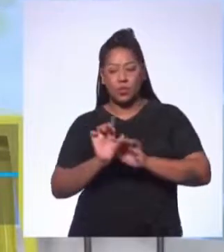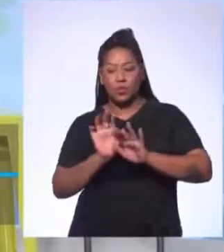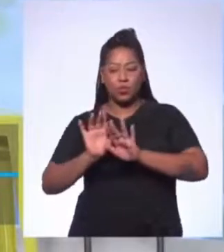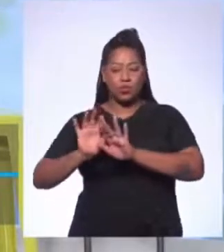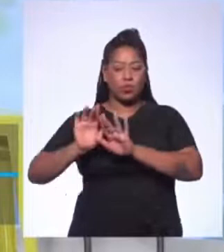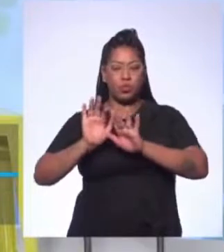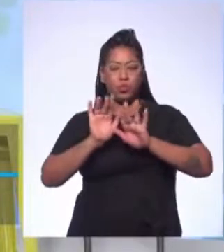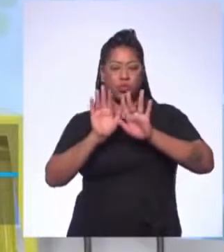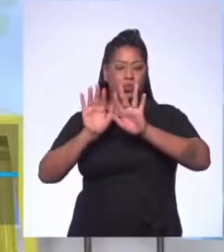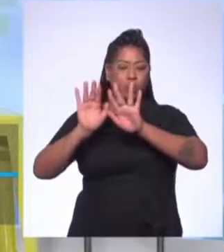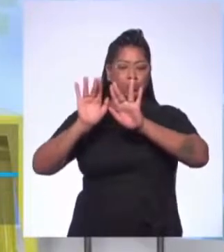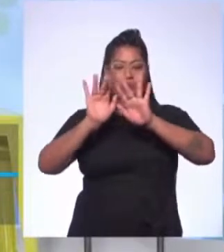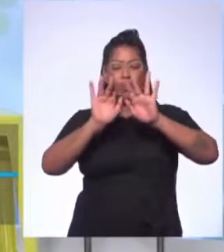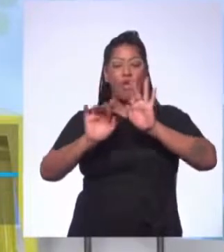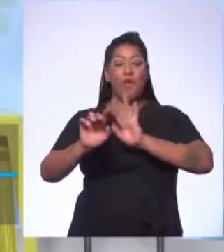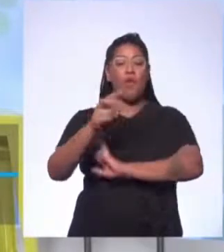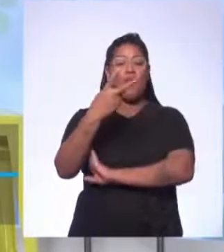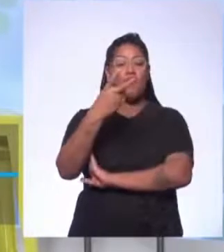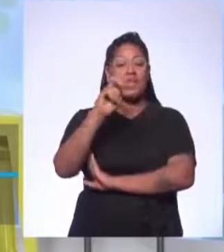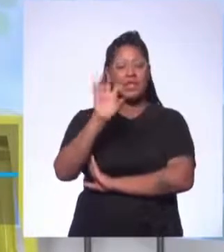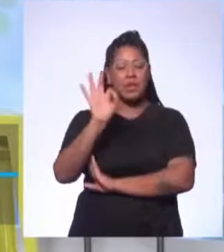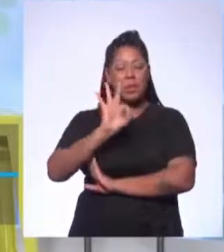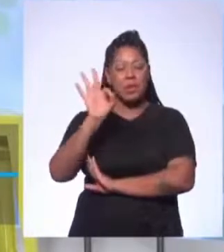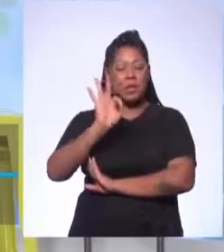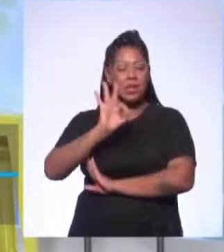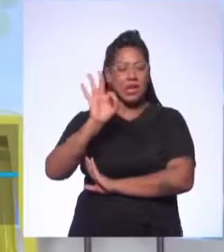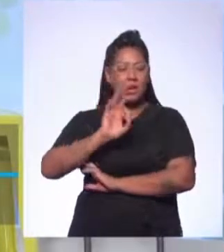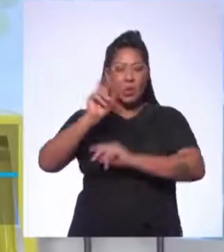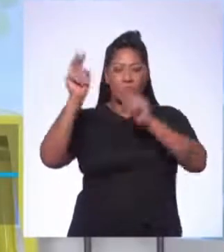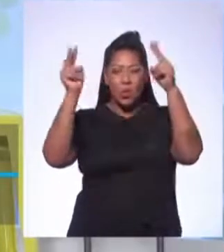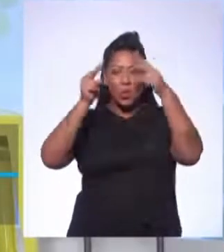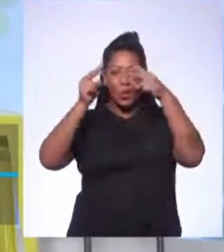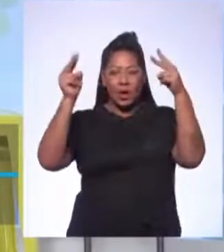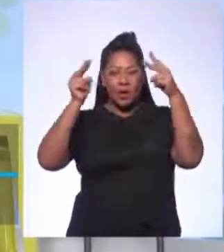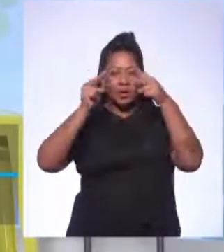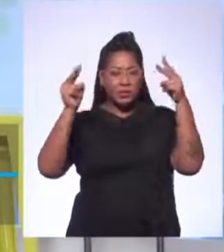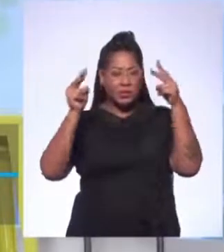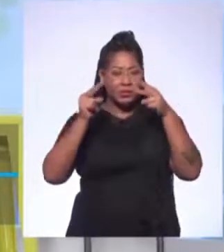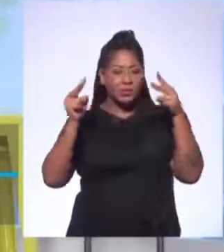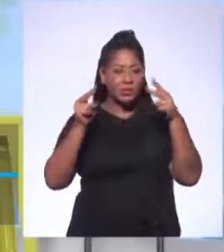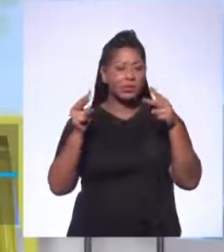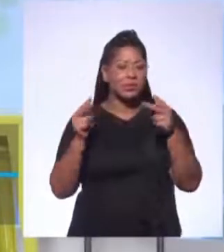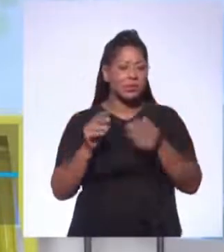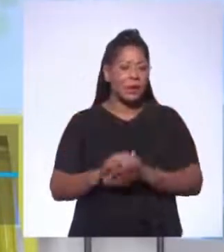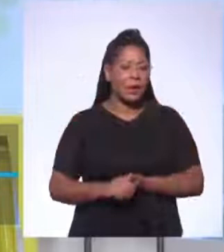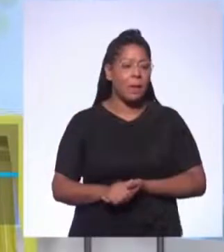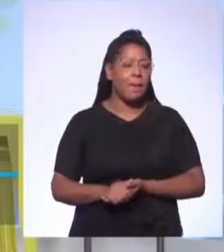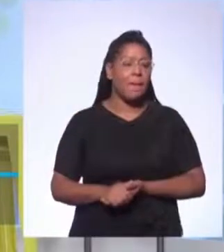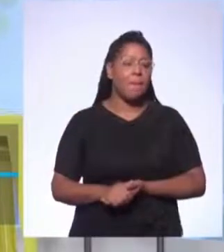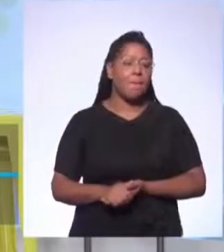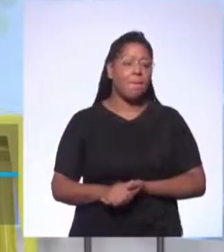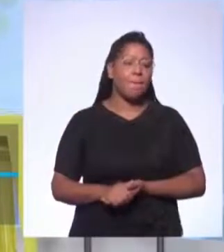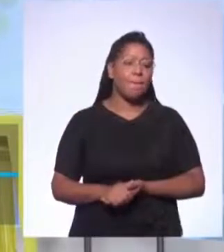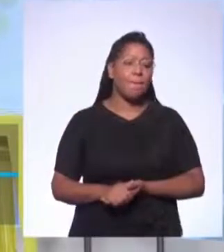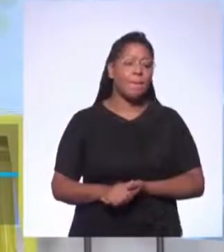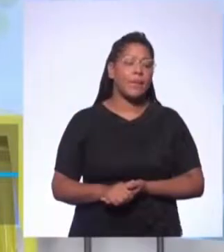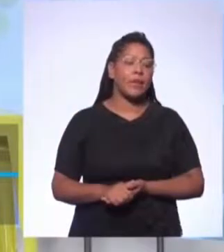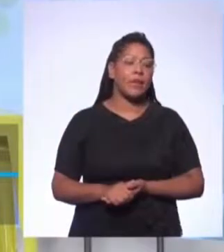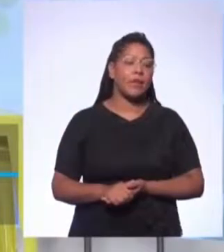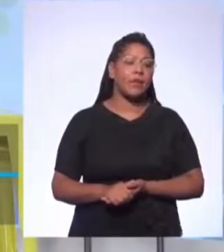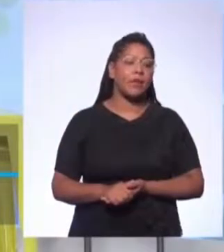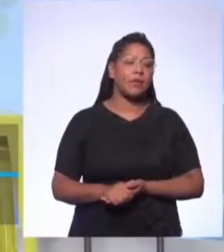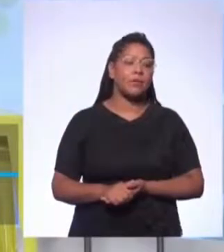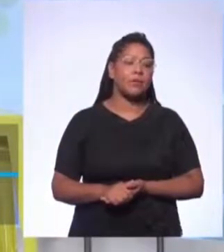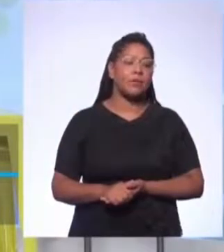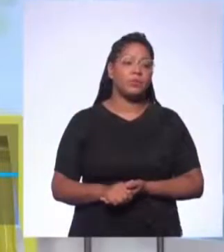poluindo 25% a mais o ar atmosférico de gás metano do que o próprio